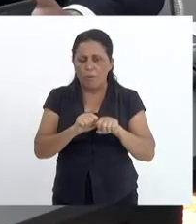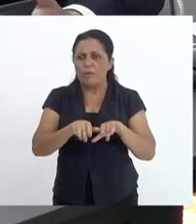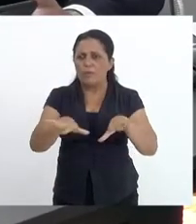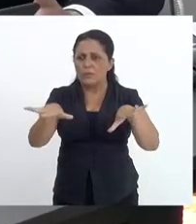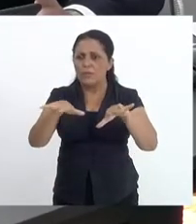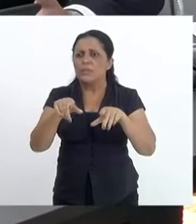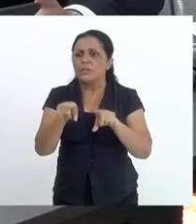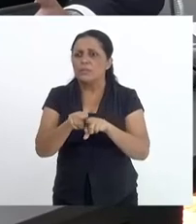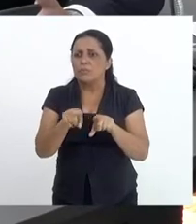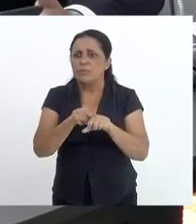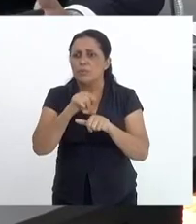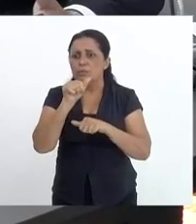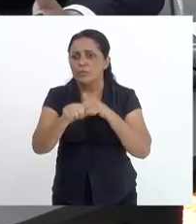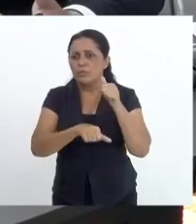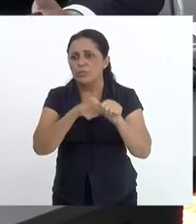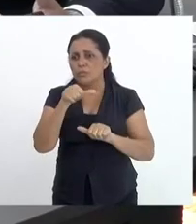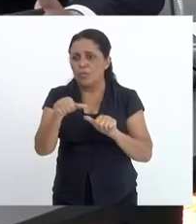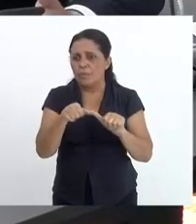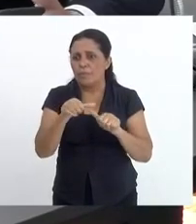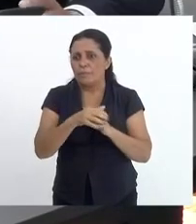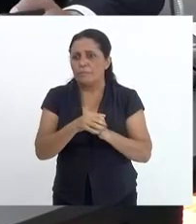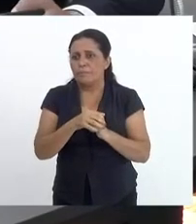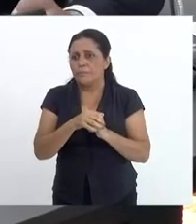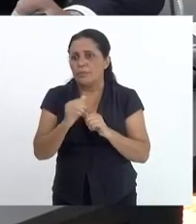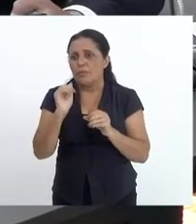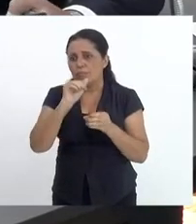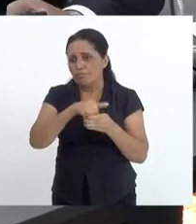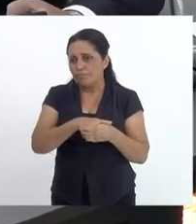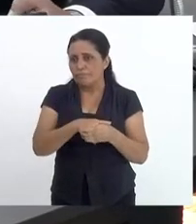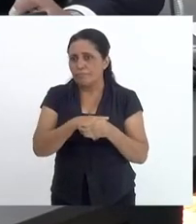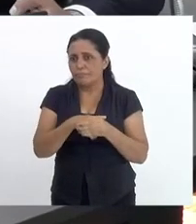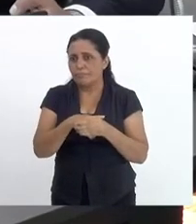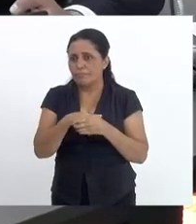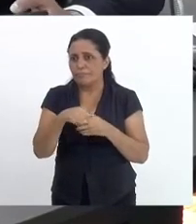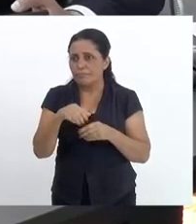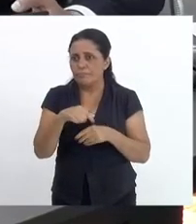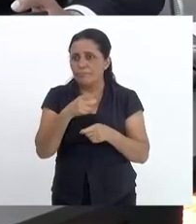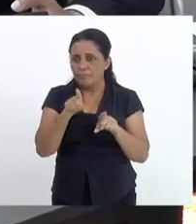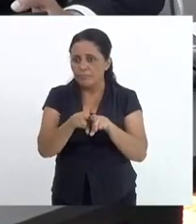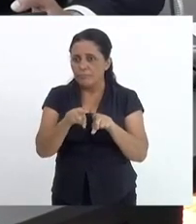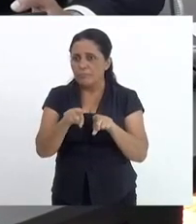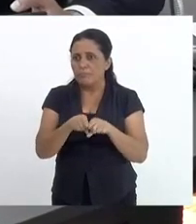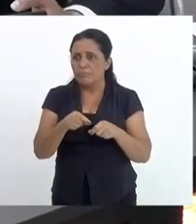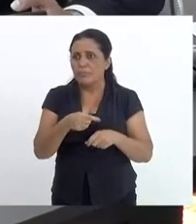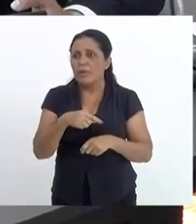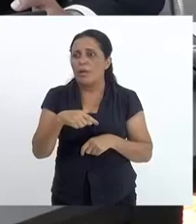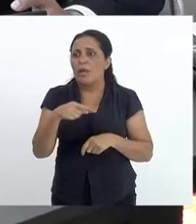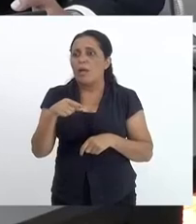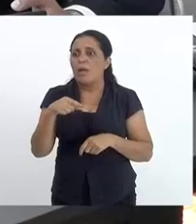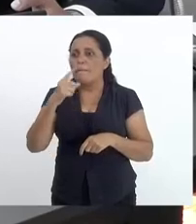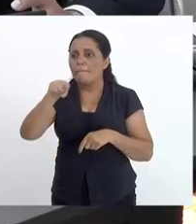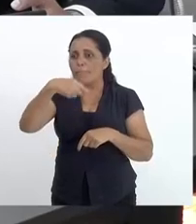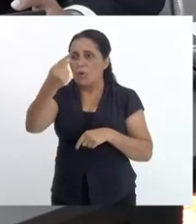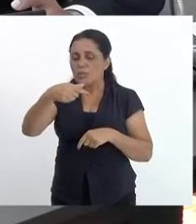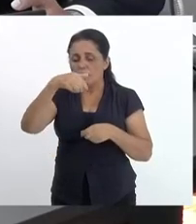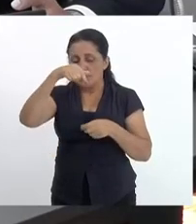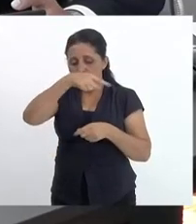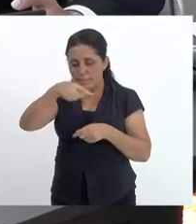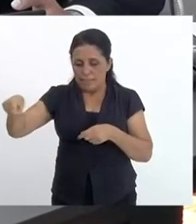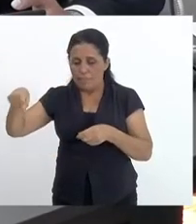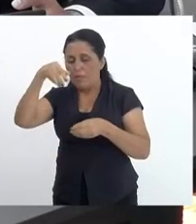Se transformar em autorizativo, eu voto. Perfeito. Então, Vossa Excelência volta com o voto autorizativo. Então, eu volto na próxima semana,